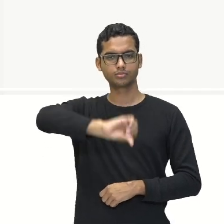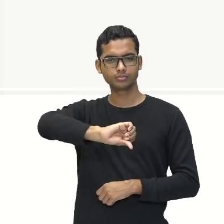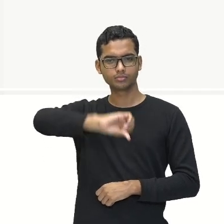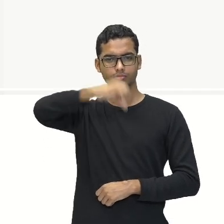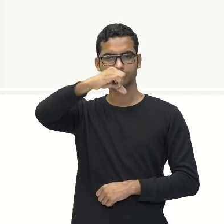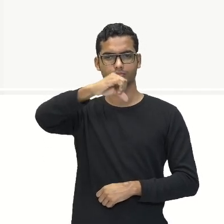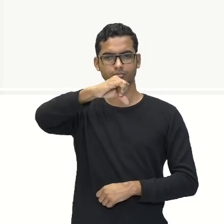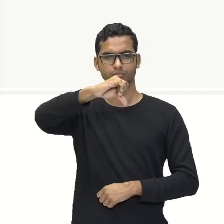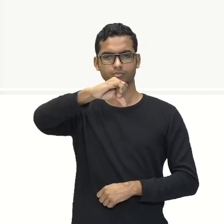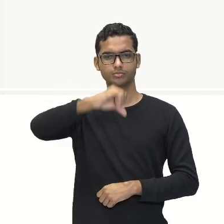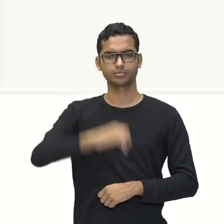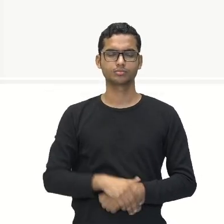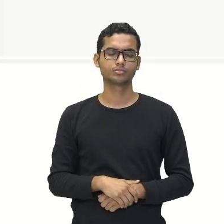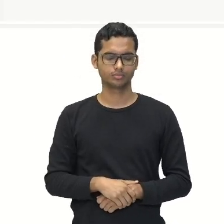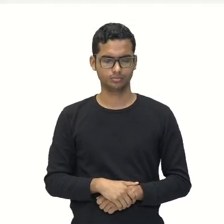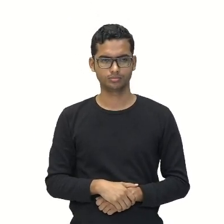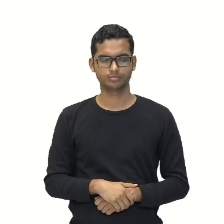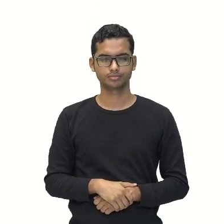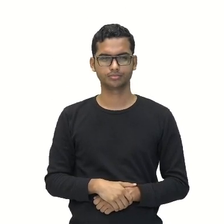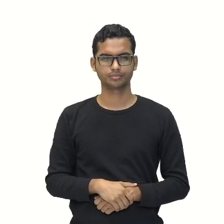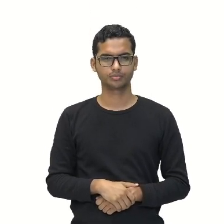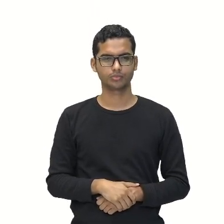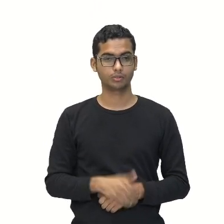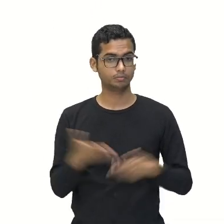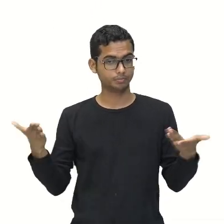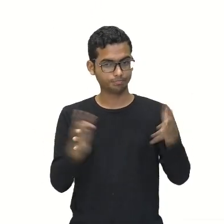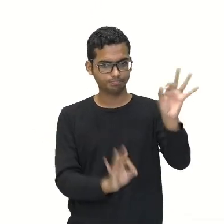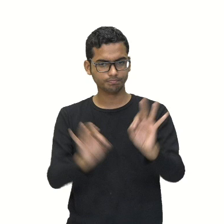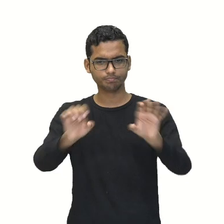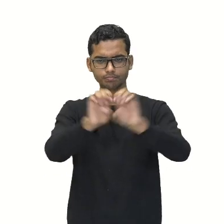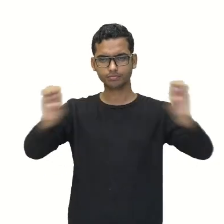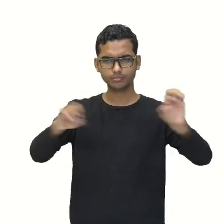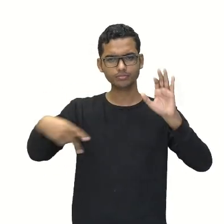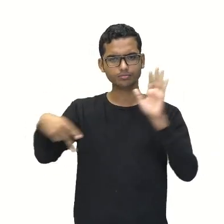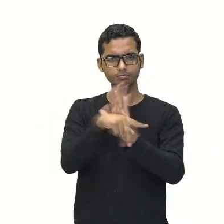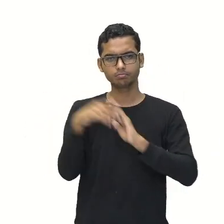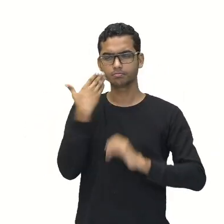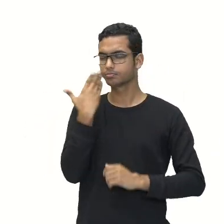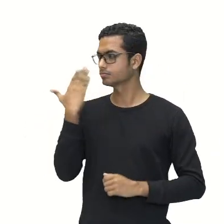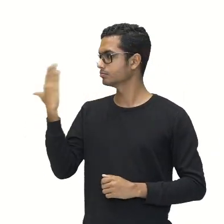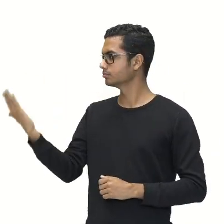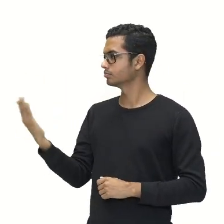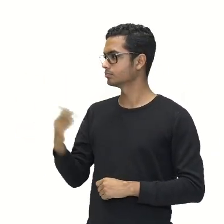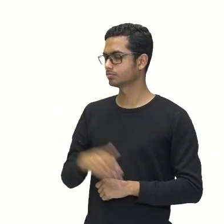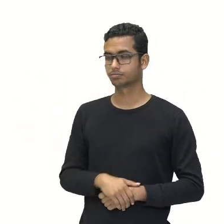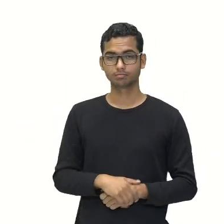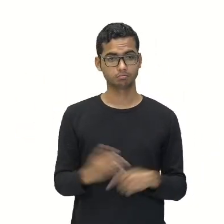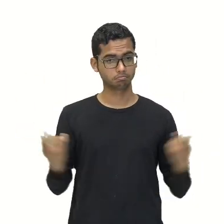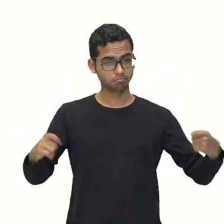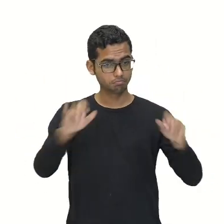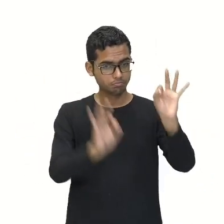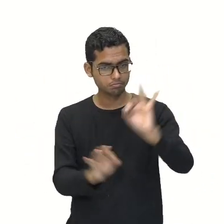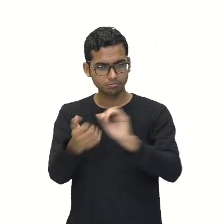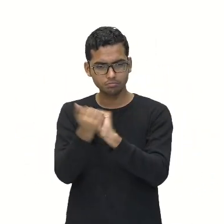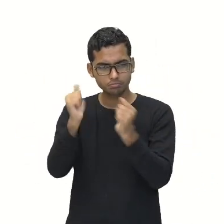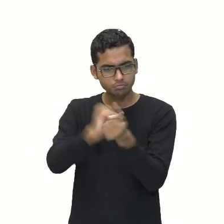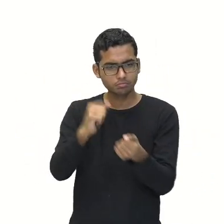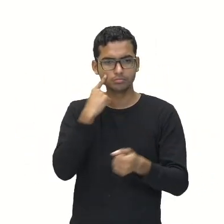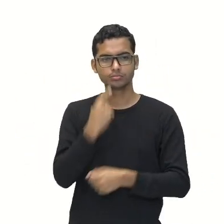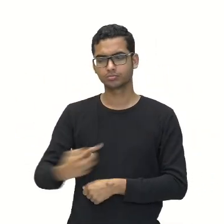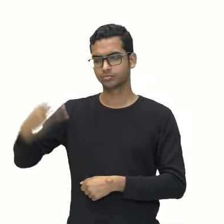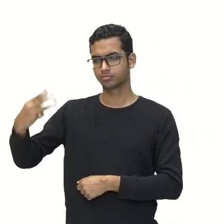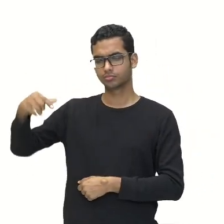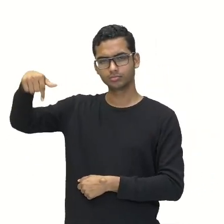Beleza. Agora, vamos arrumar essa equação aqui. Eu posso escrever dessa forma, ó,